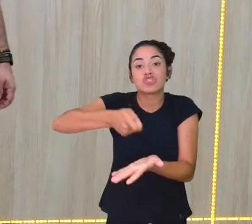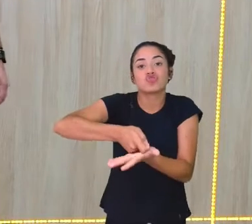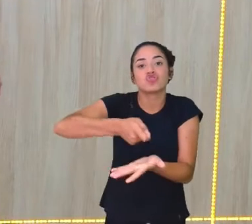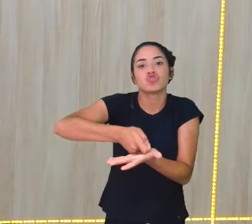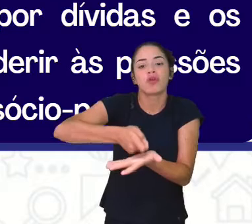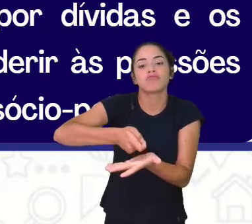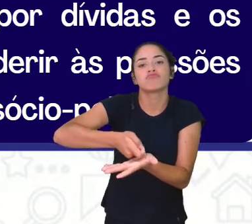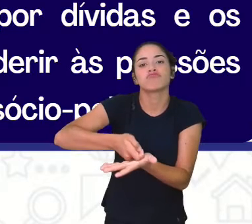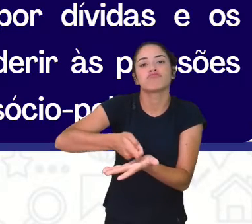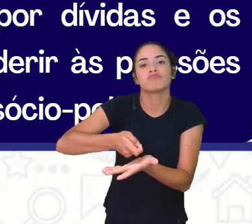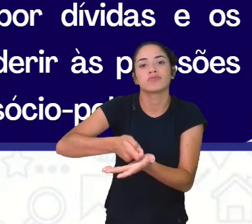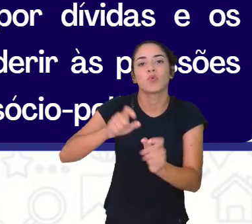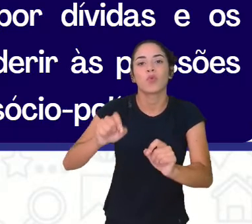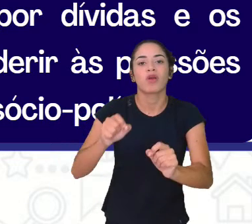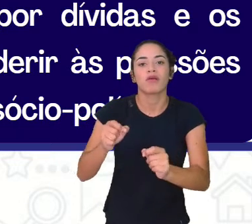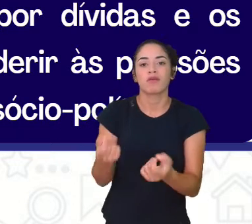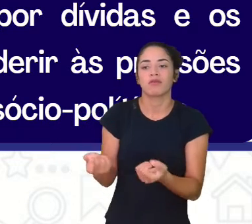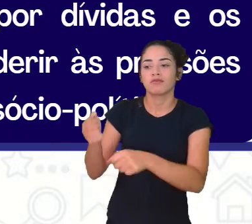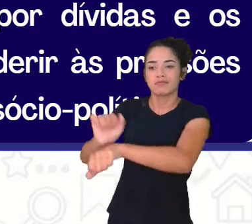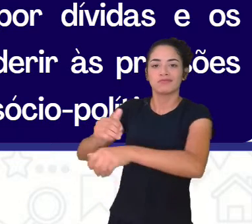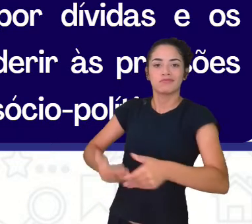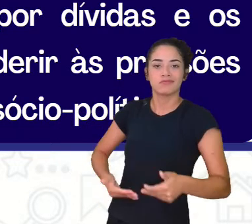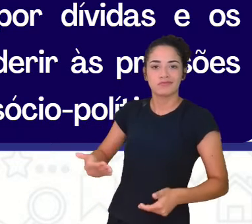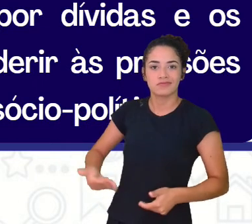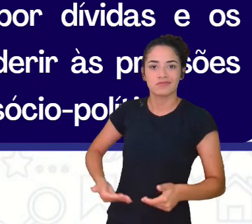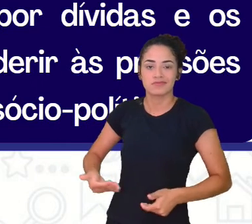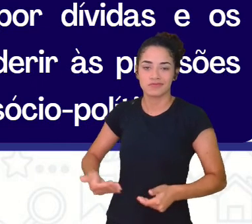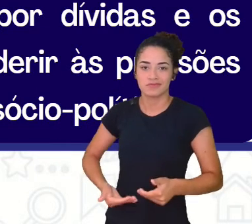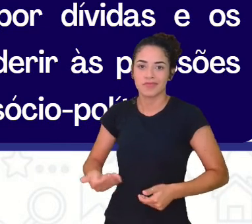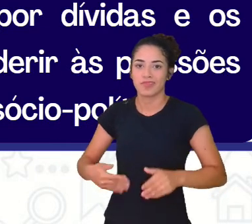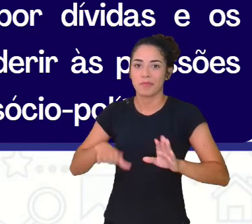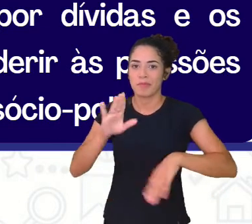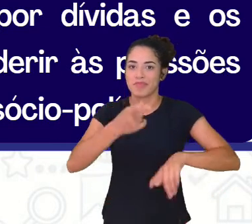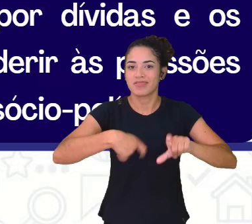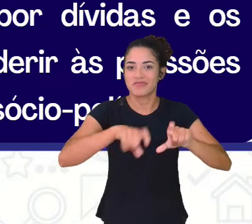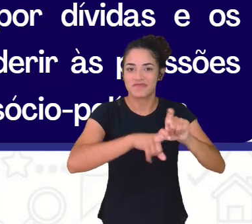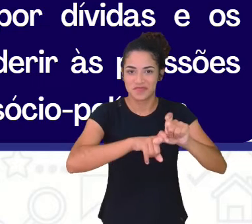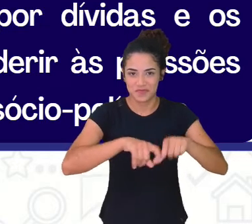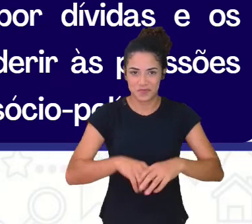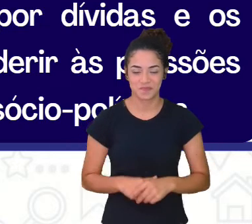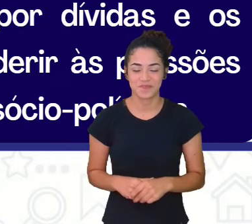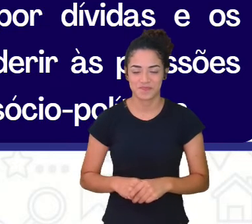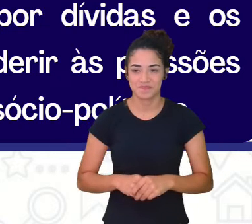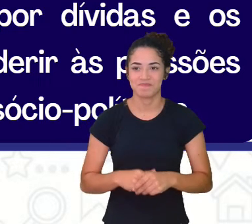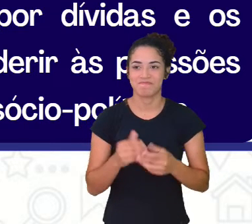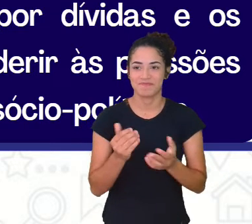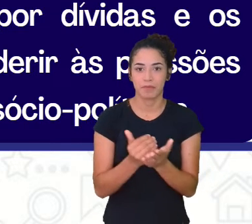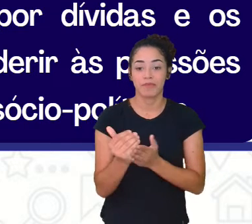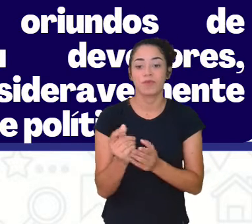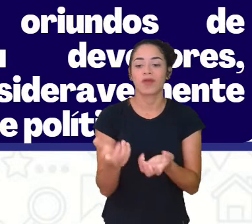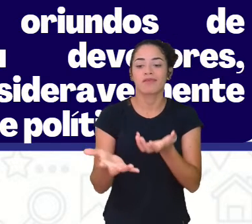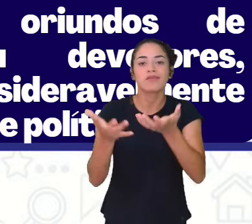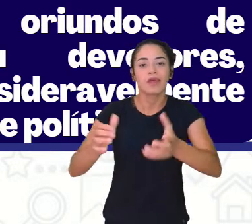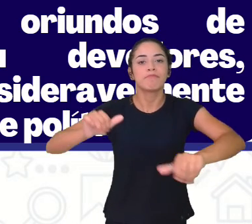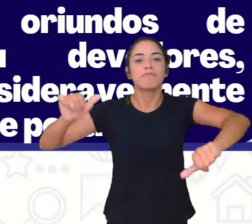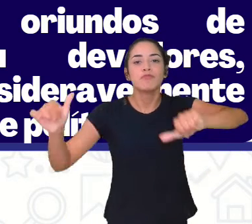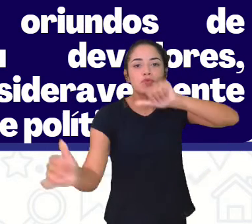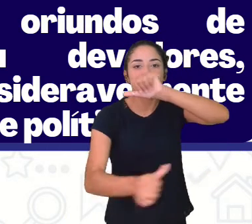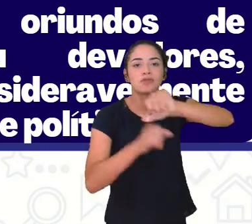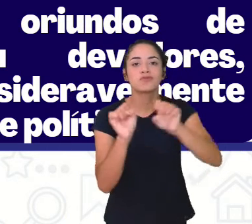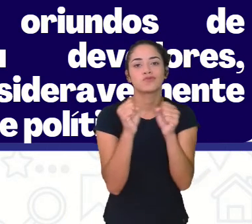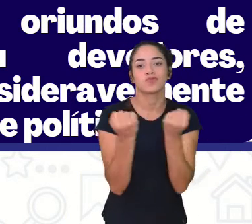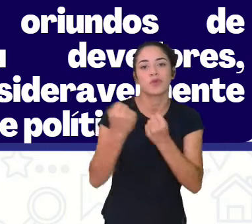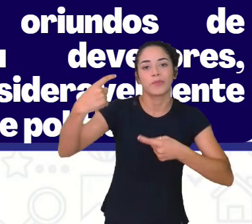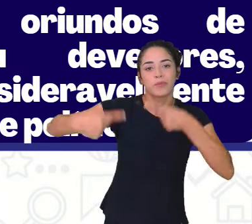fim dessa escravidão por dívidas, né? Então começam a exigir aqui, ó, mudanças sociopolíticas,